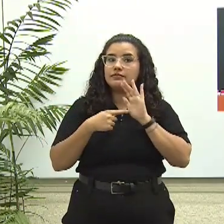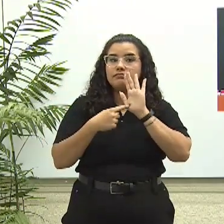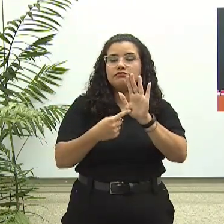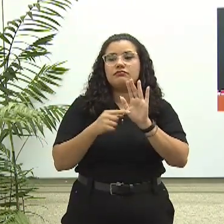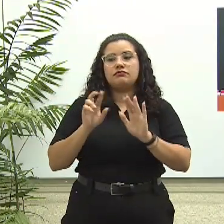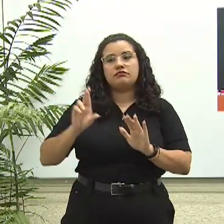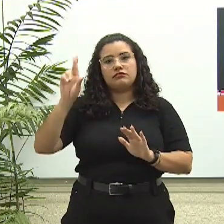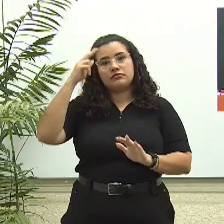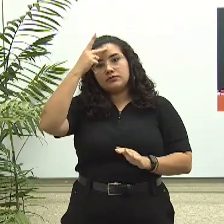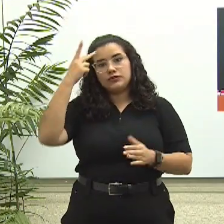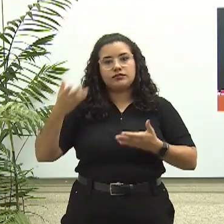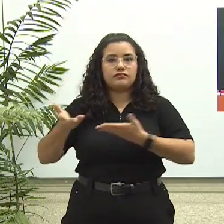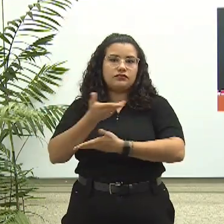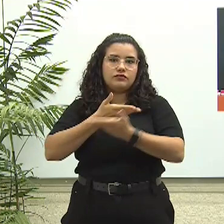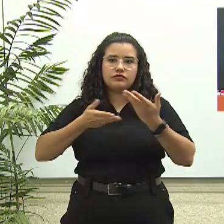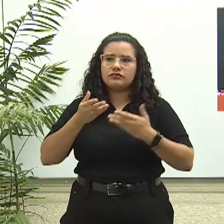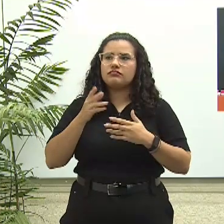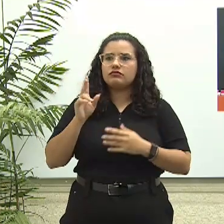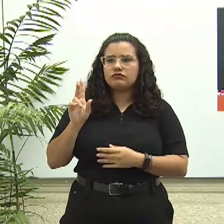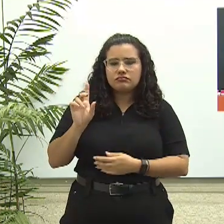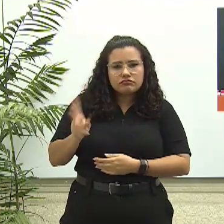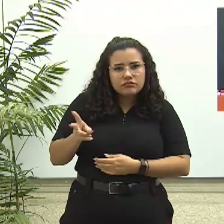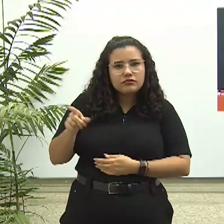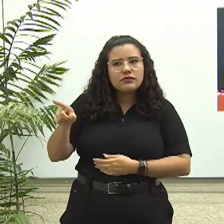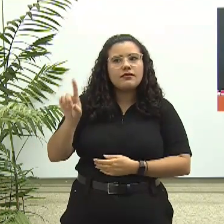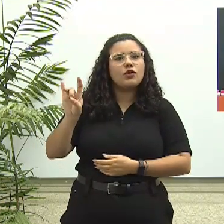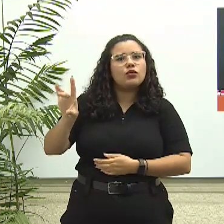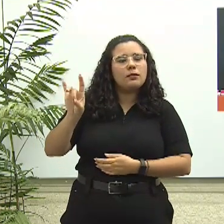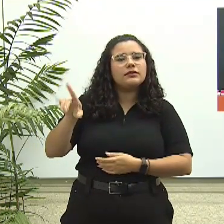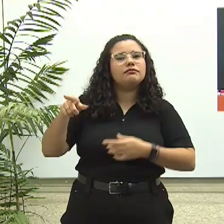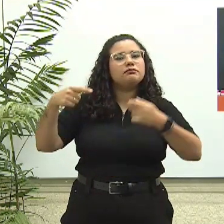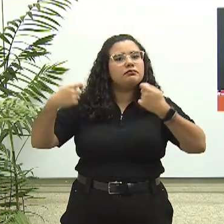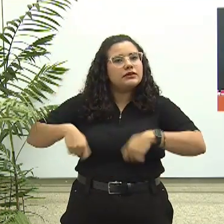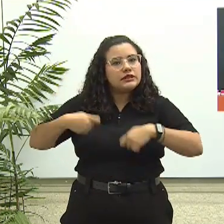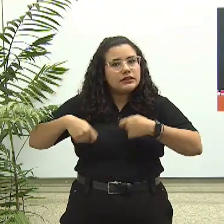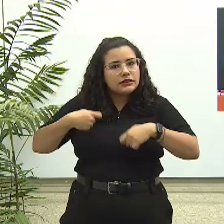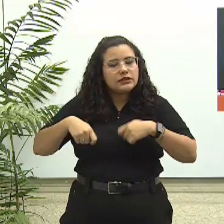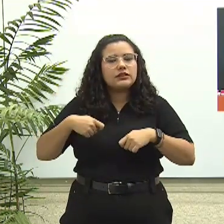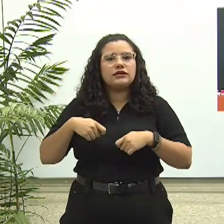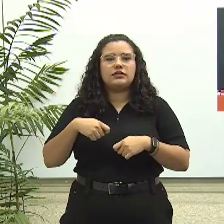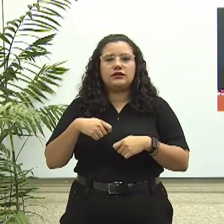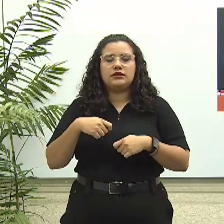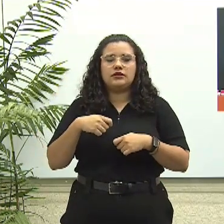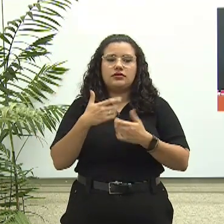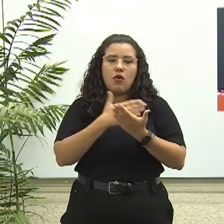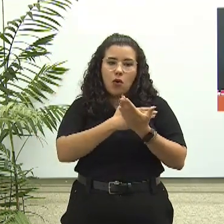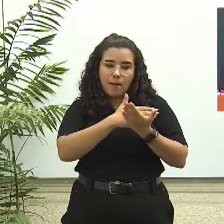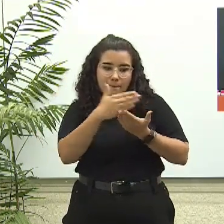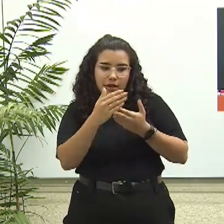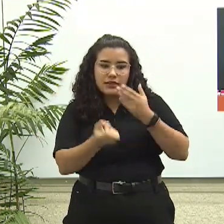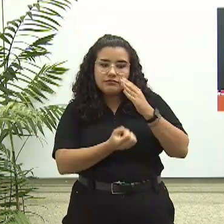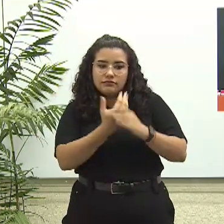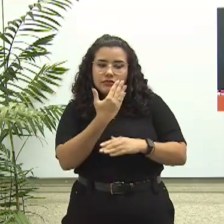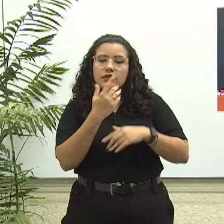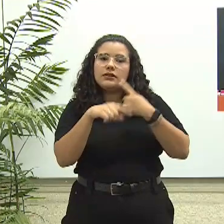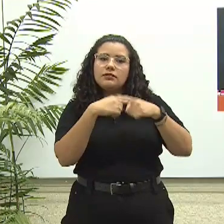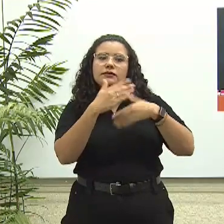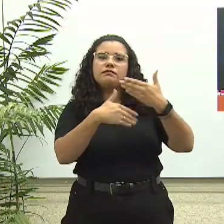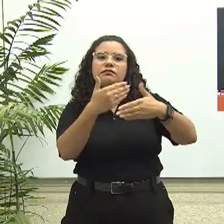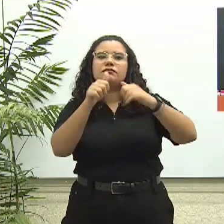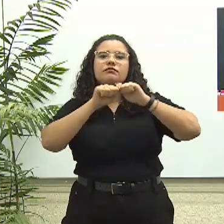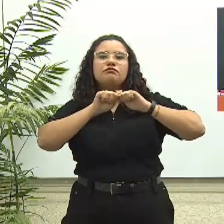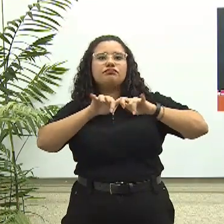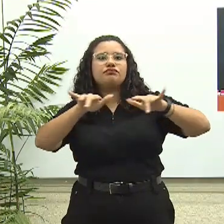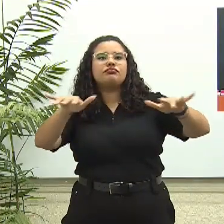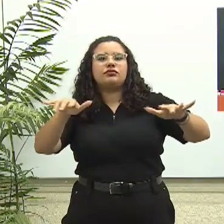humano mesmo as automatizadas as ias precisam de uma de machine learning inicial para depois desenvolver seu learning as